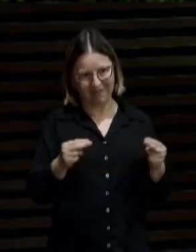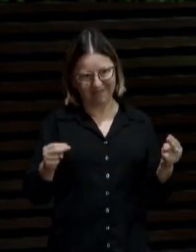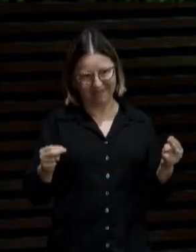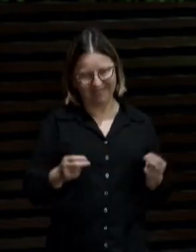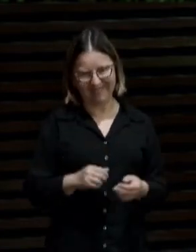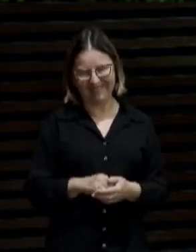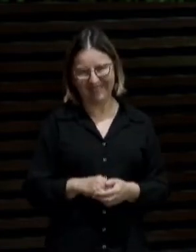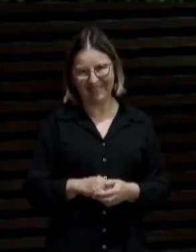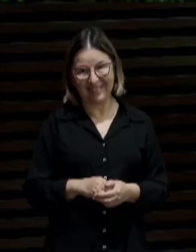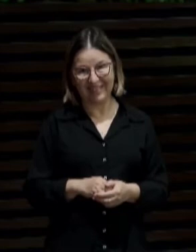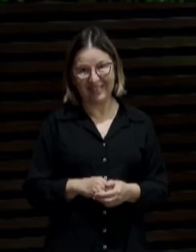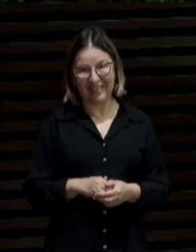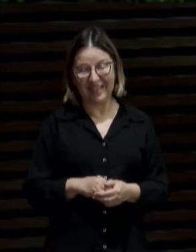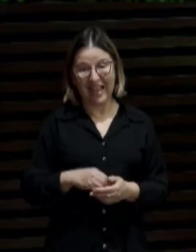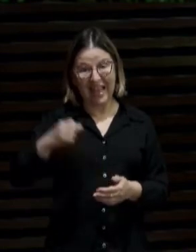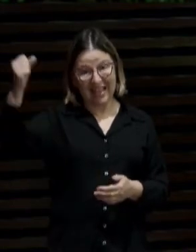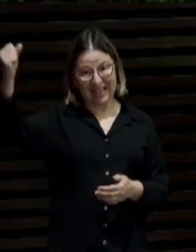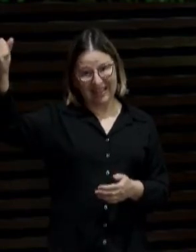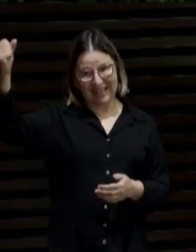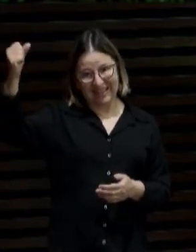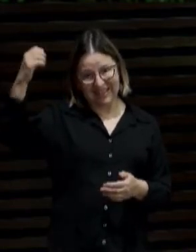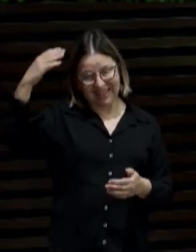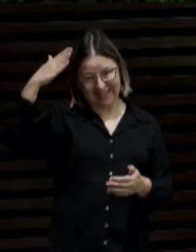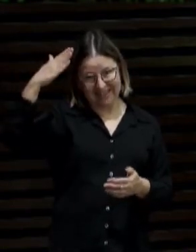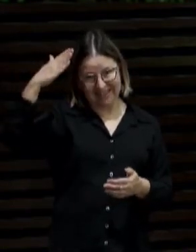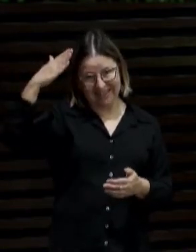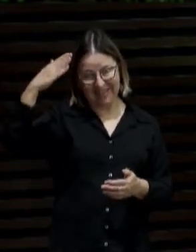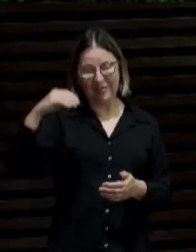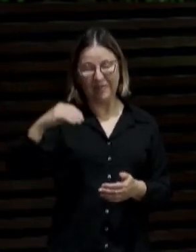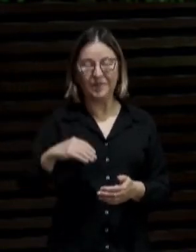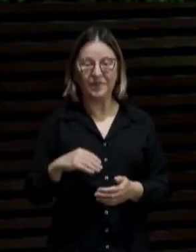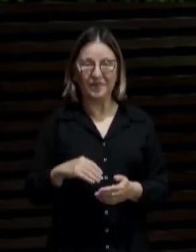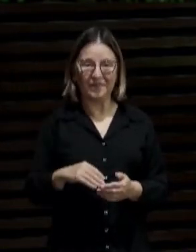pela graça, é pela graça, é pela graça, nós temos sempre a tendência